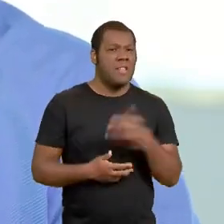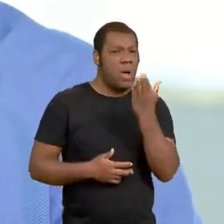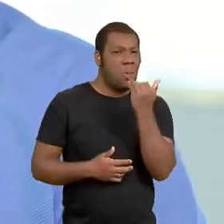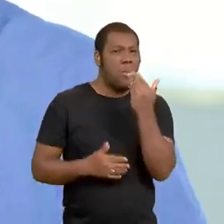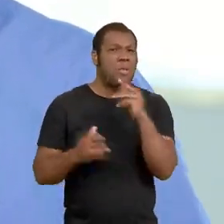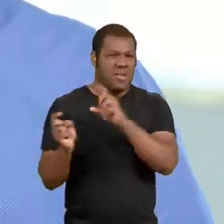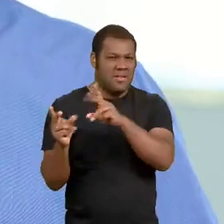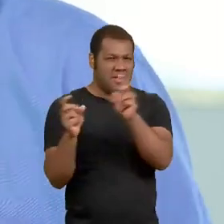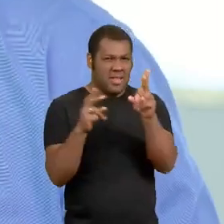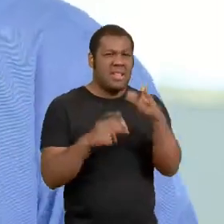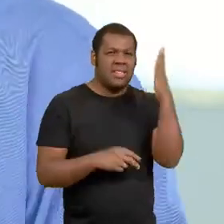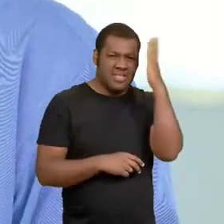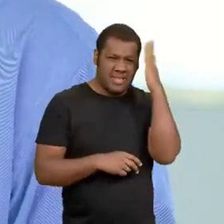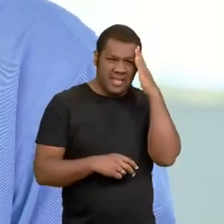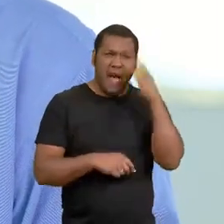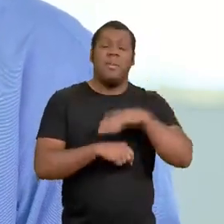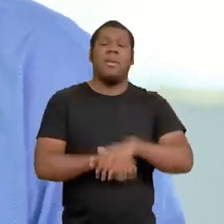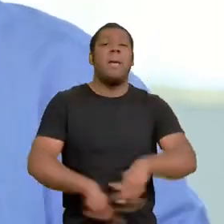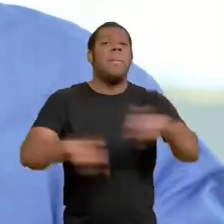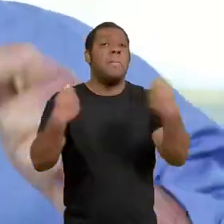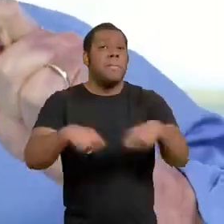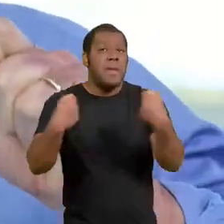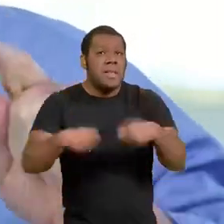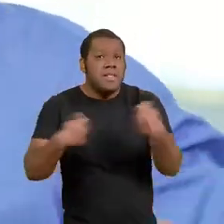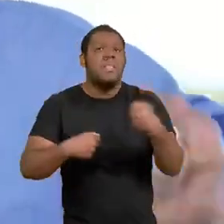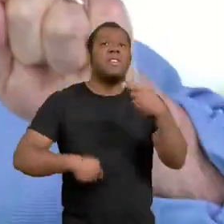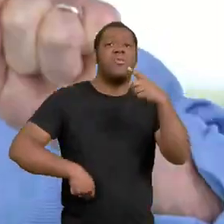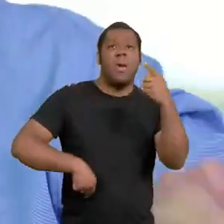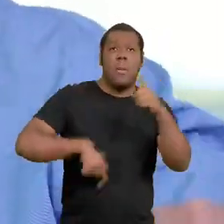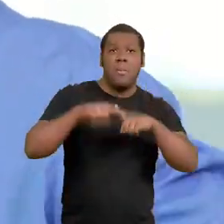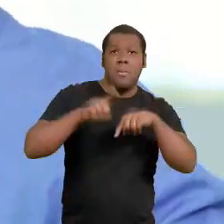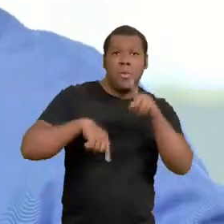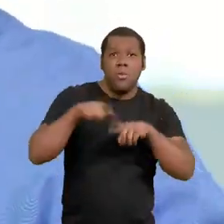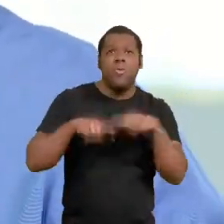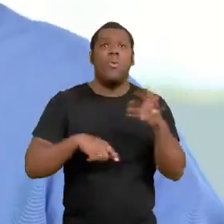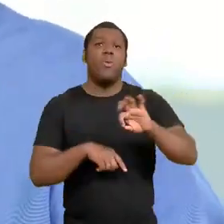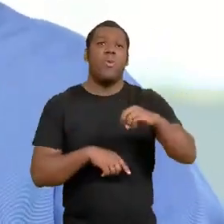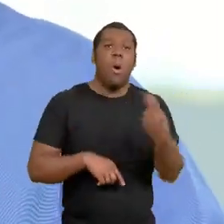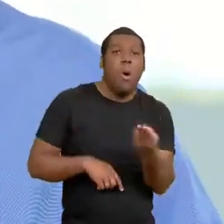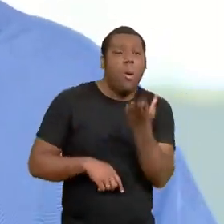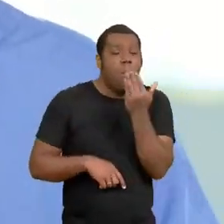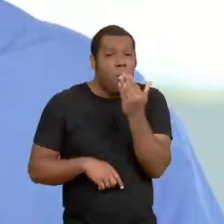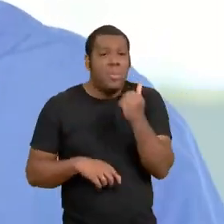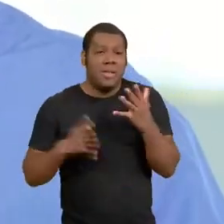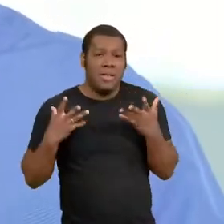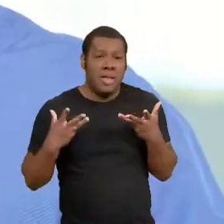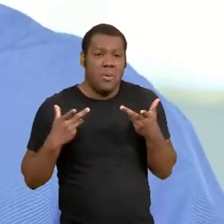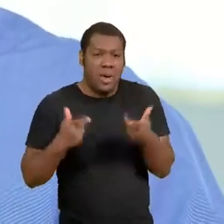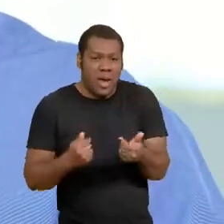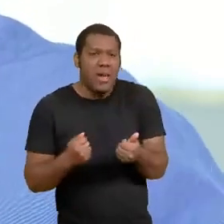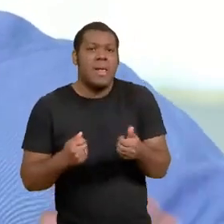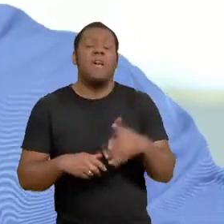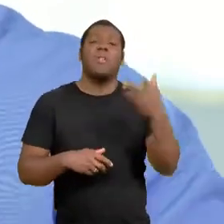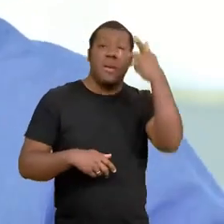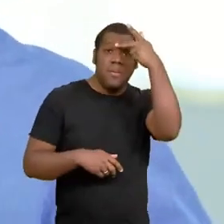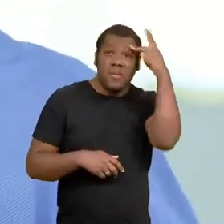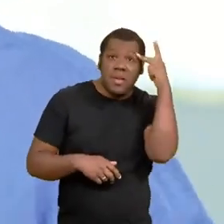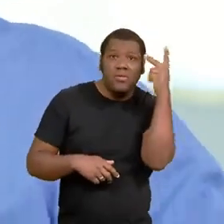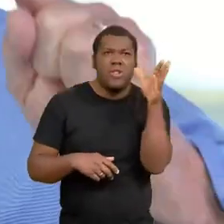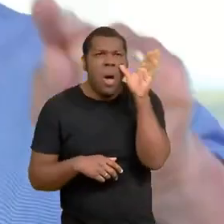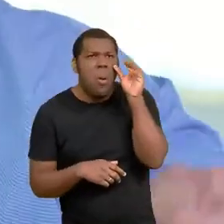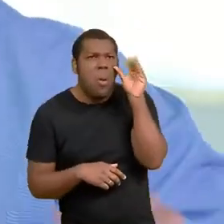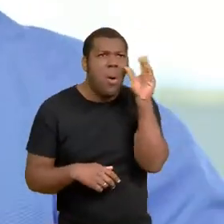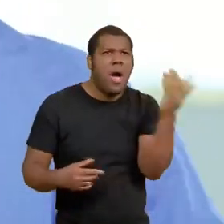qualidade do produto, com o rastreamento do produto. Os caras querem saber que terra foi plantada, que veneno que